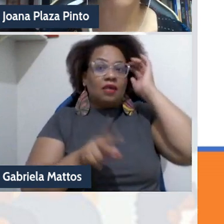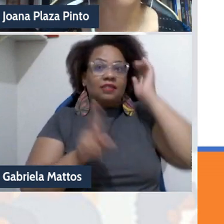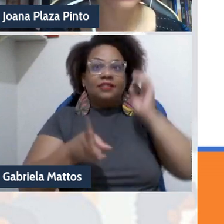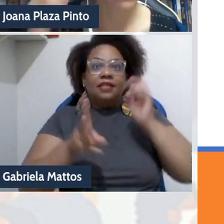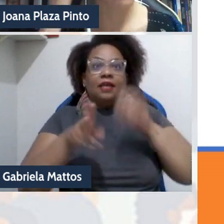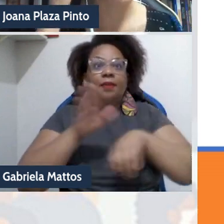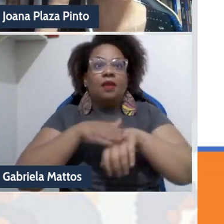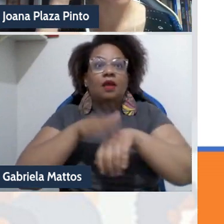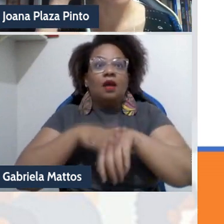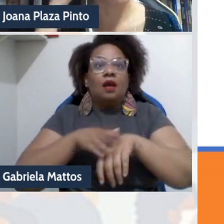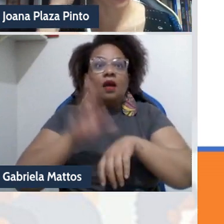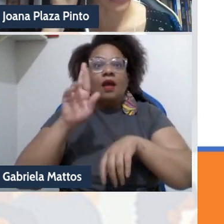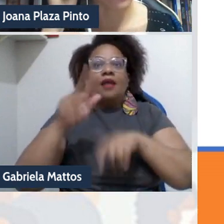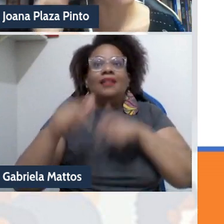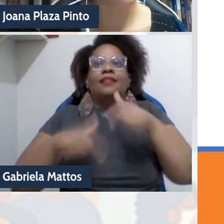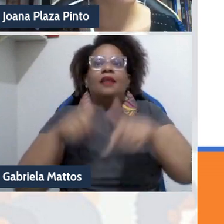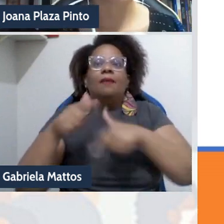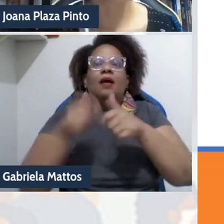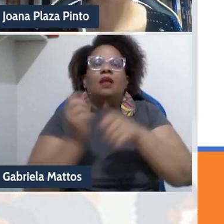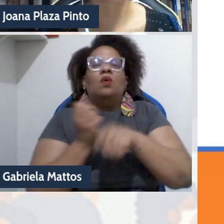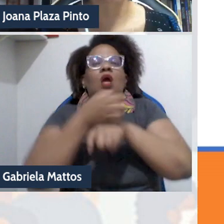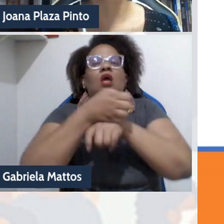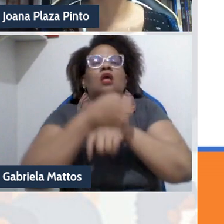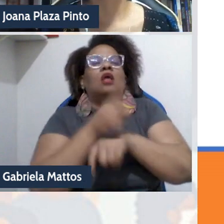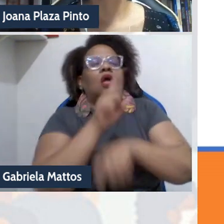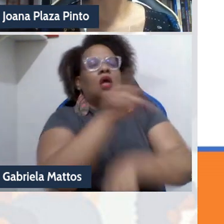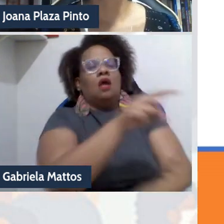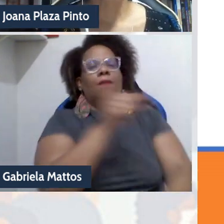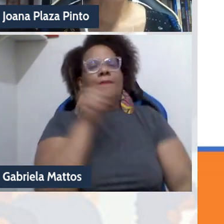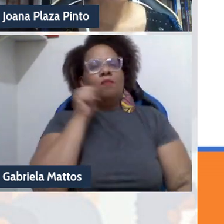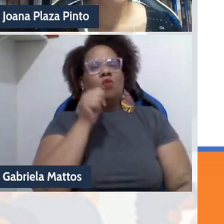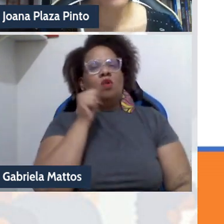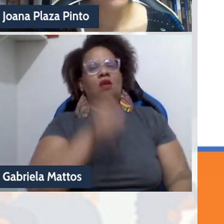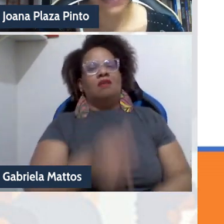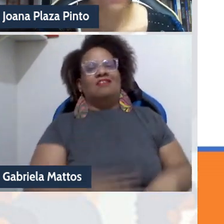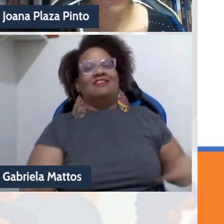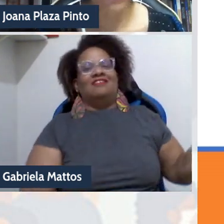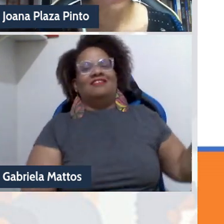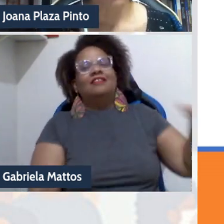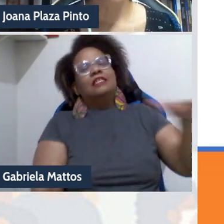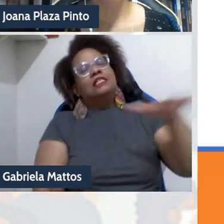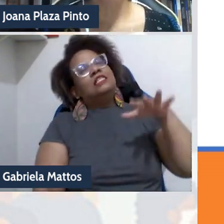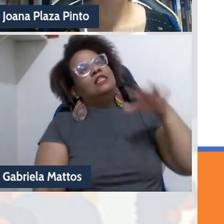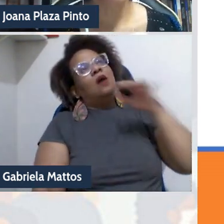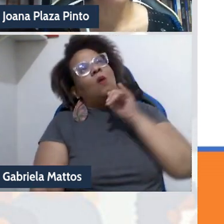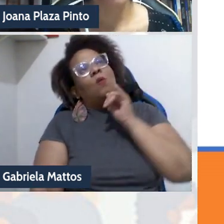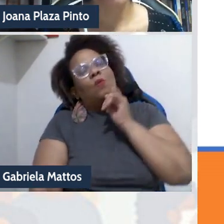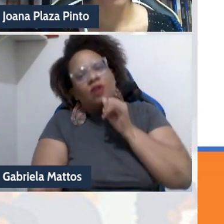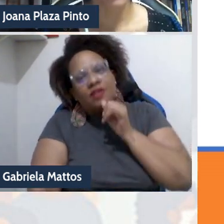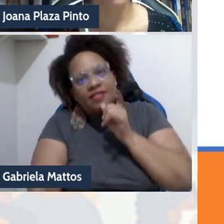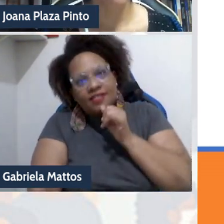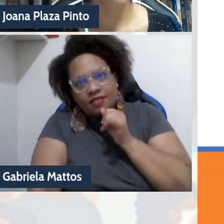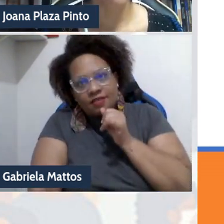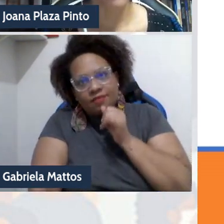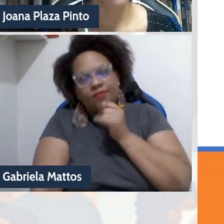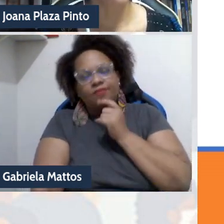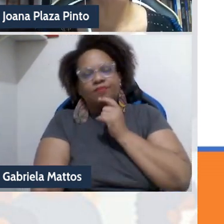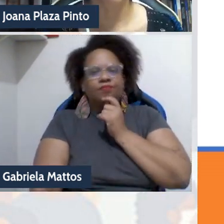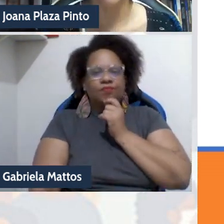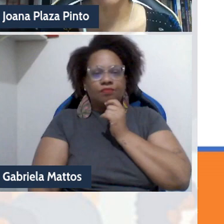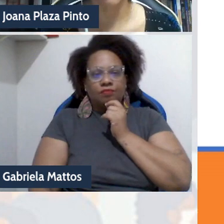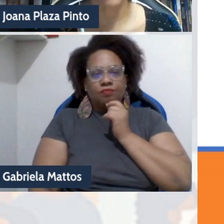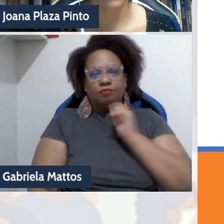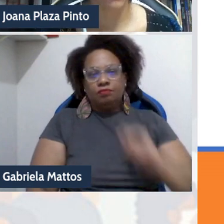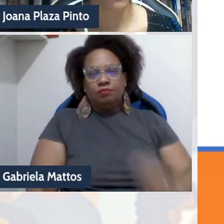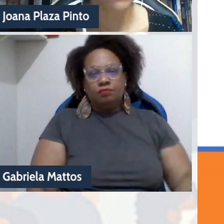de trabalho extra para as mulheres. Então, por exemplo, um estudo